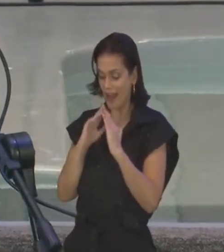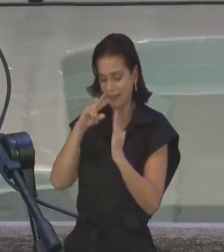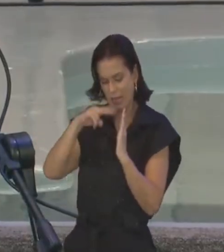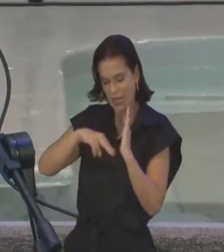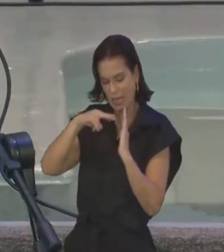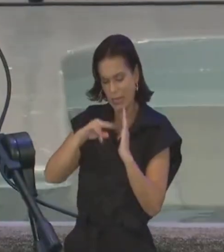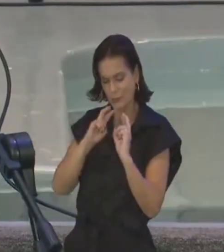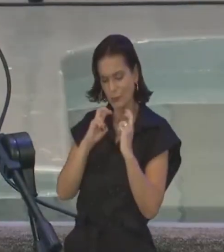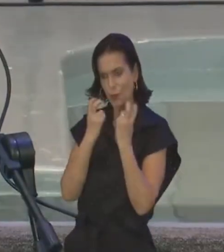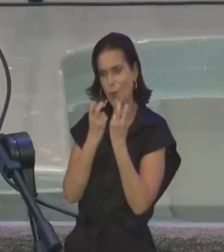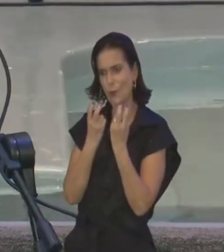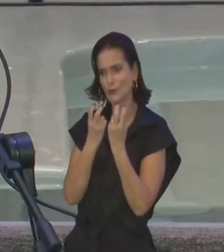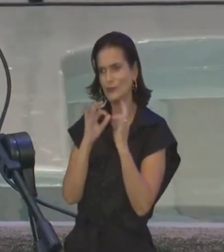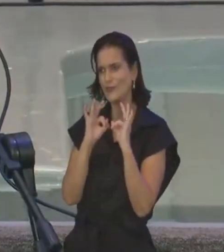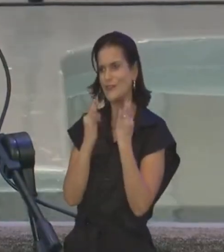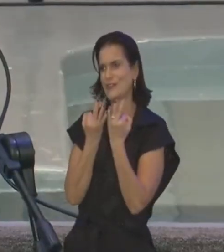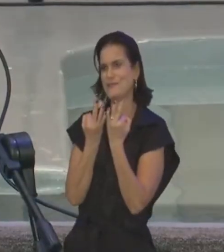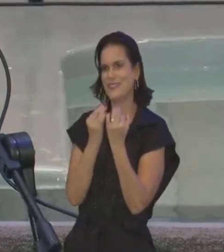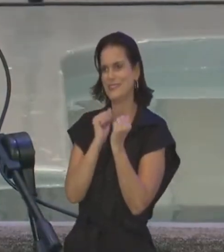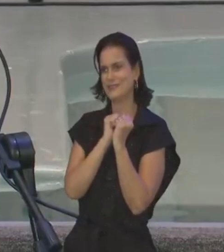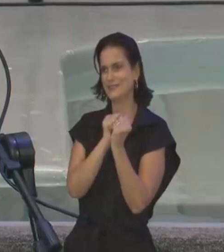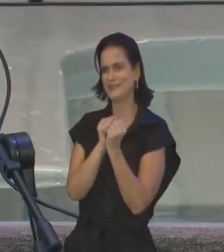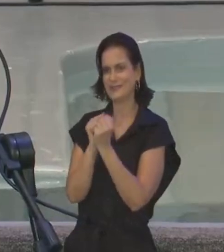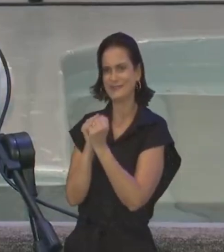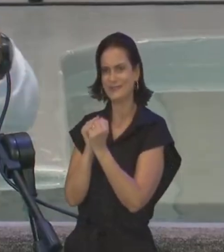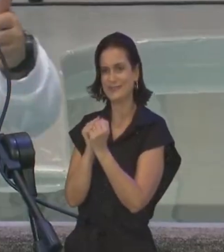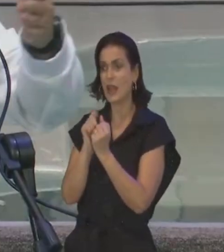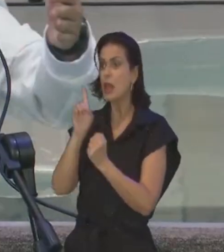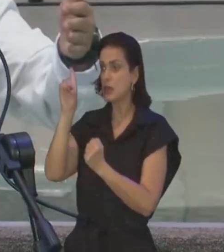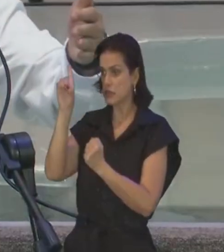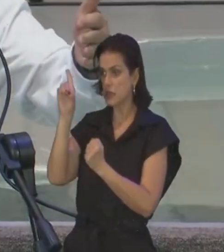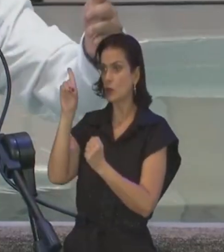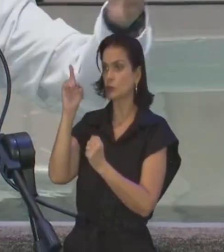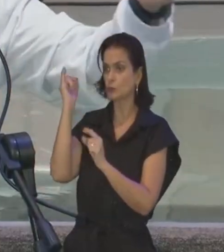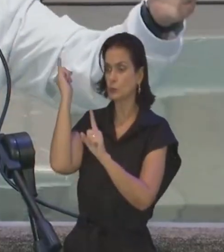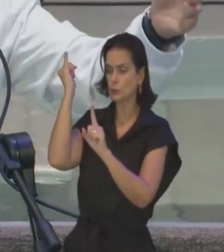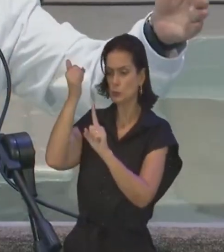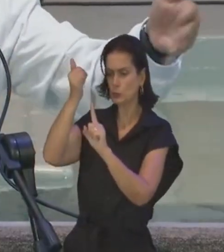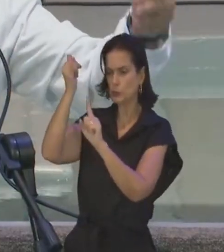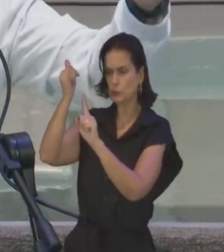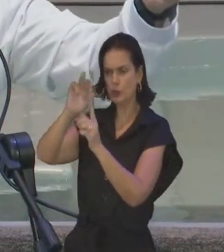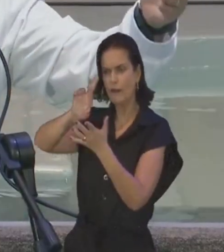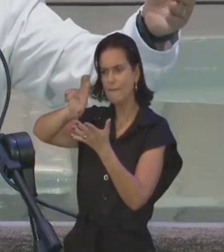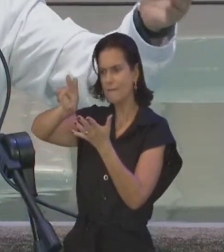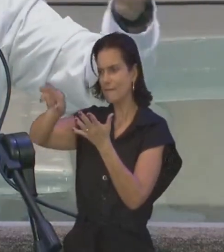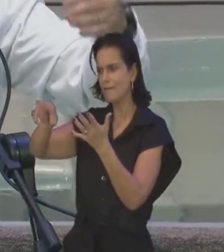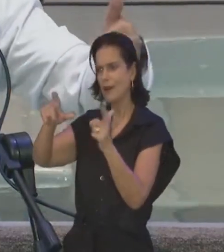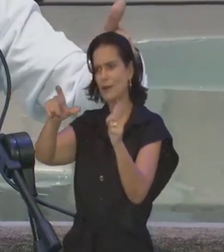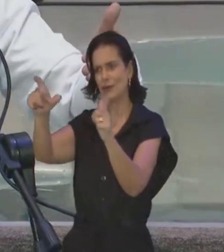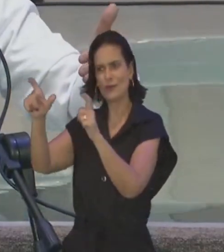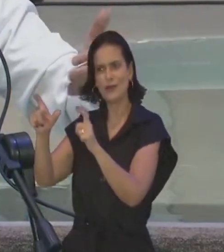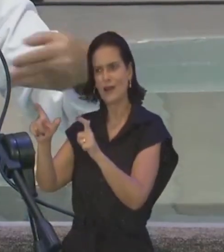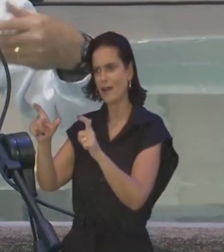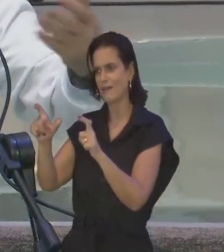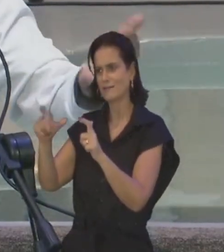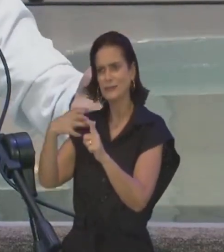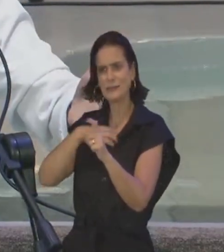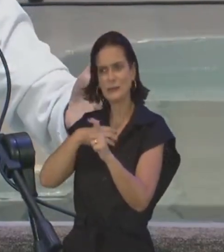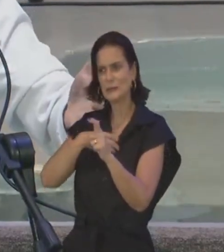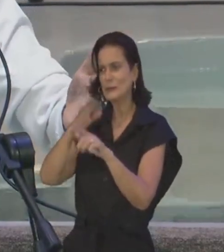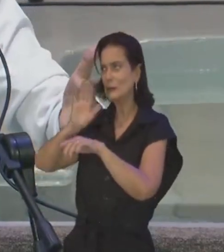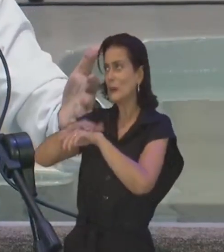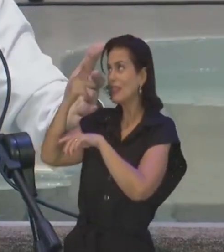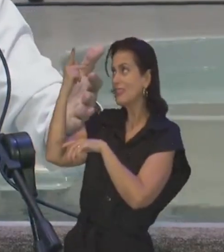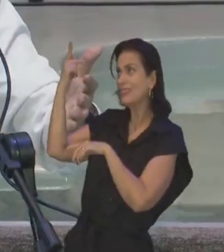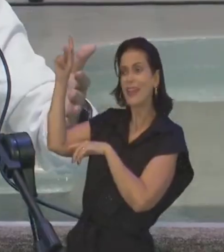culto doméstico. Ou seja, Deus pode falar de várias maneiras, em vários lugares, como Ele quer, da maneira como Ele quer, na experiência de